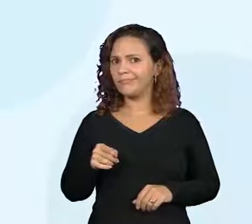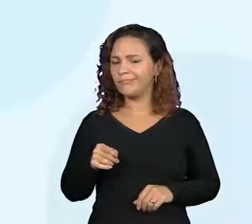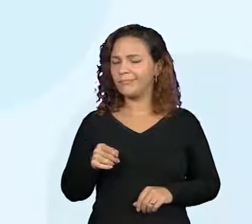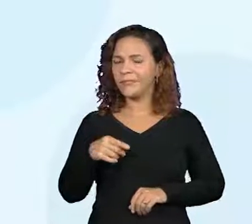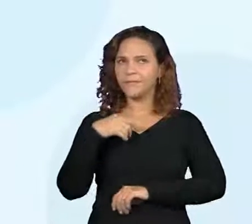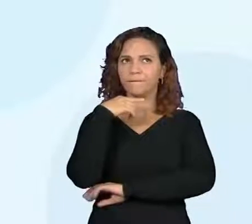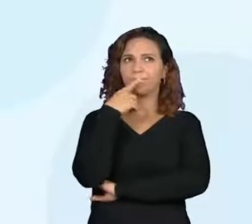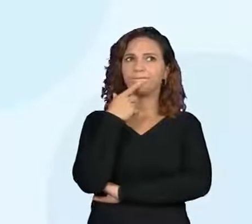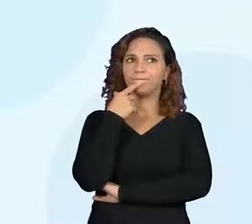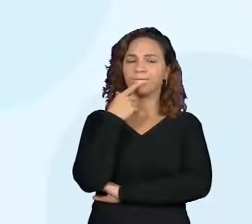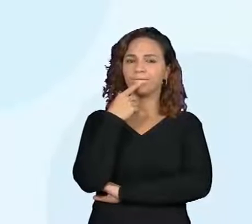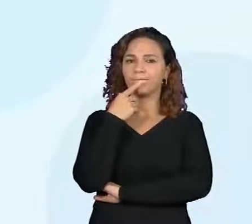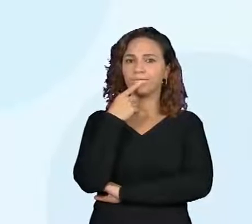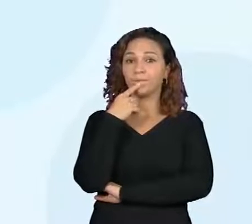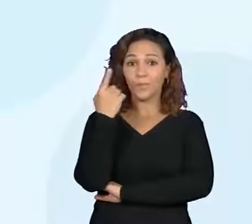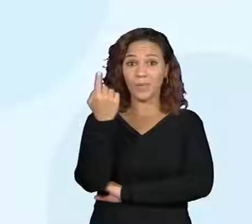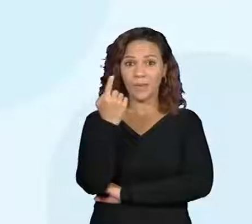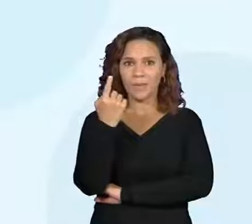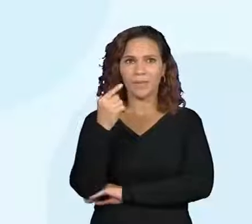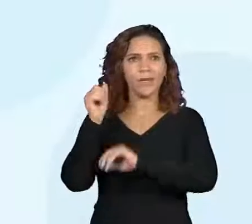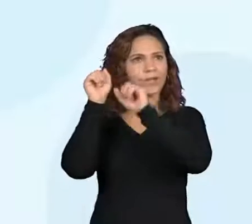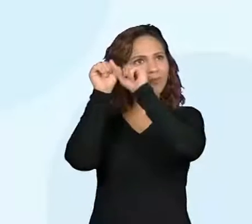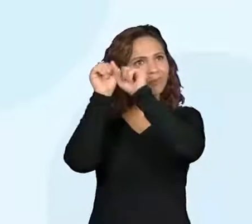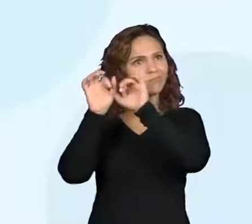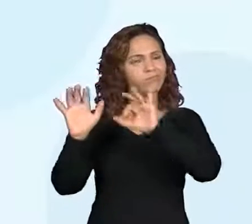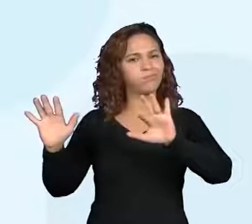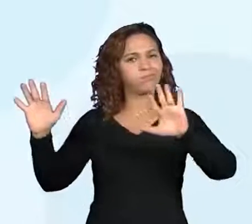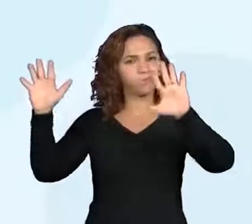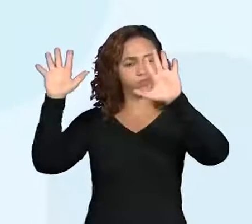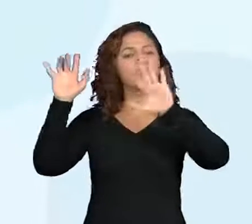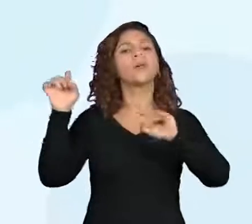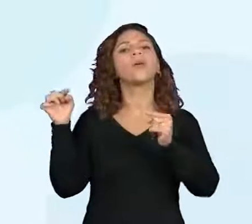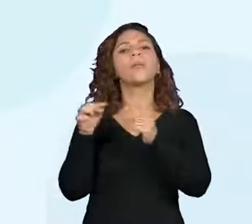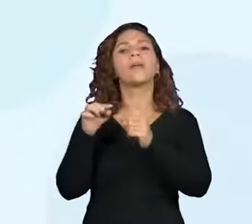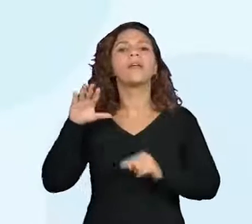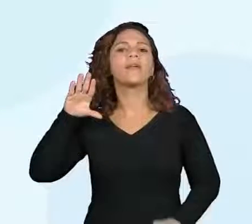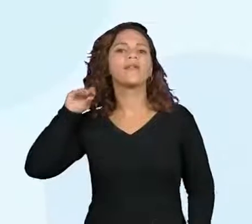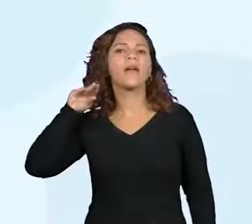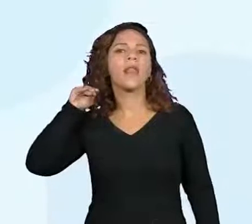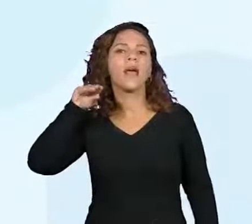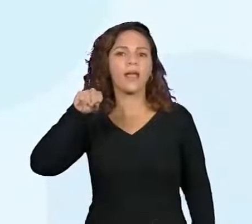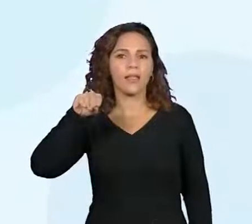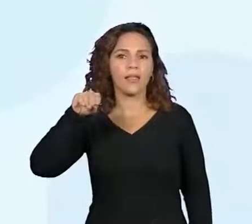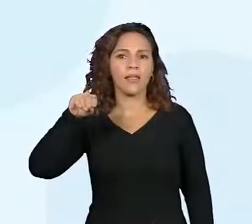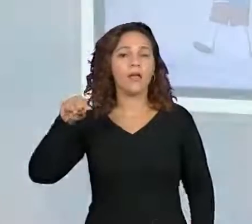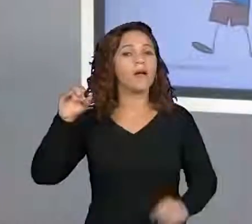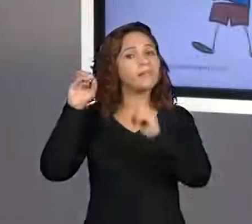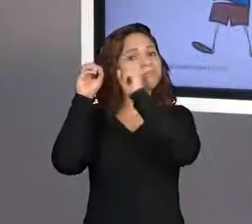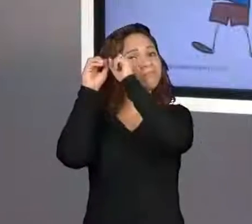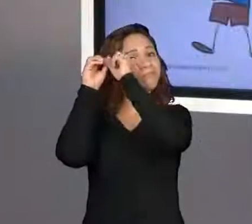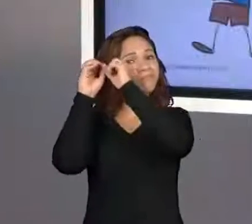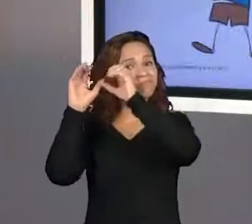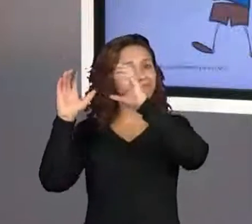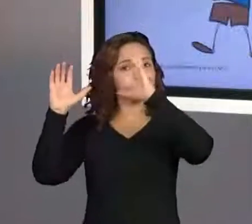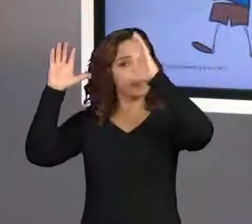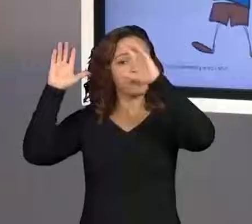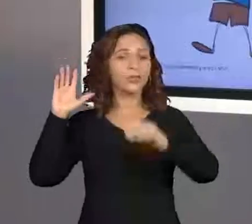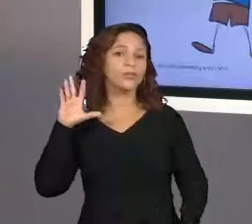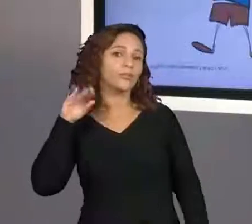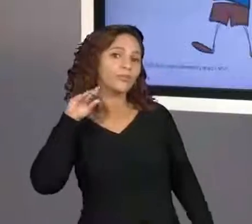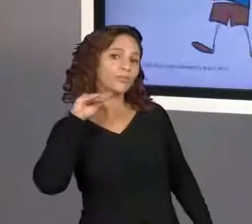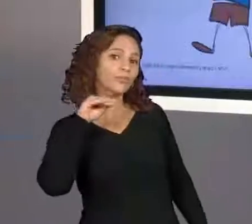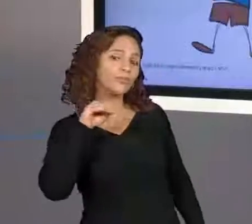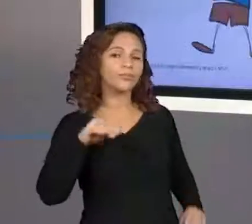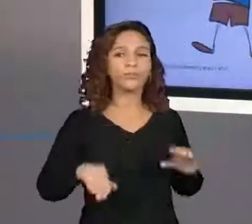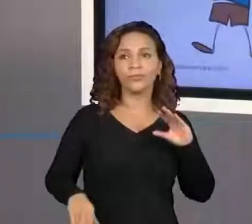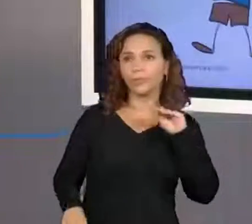Vamos lá. O primeiro balão é um balão de fala. Ou seja, o personagem está falando, dialogando algo.